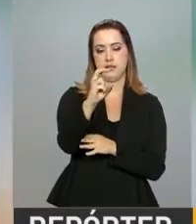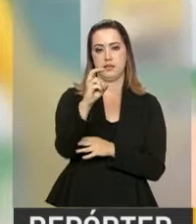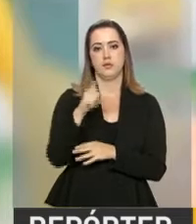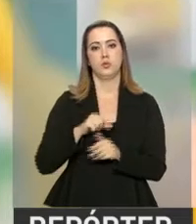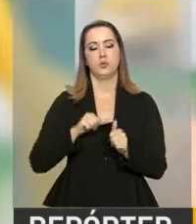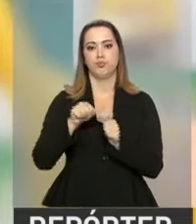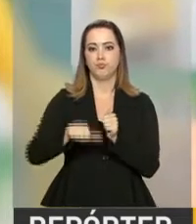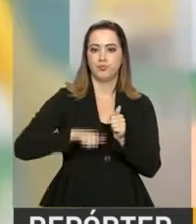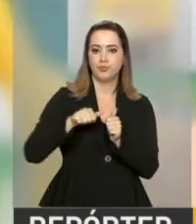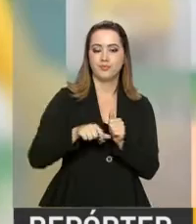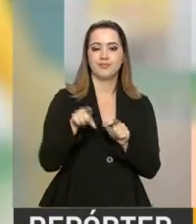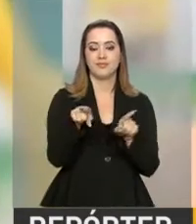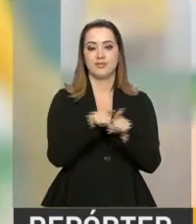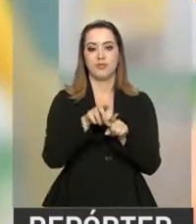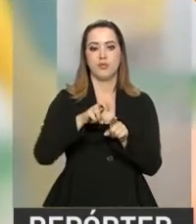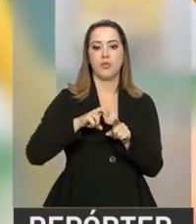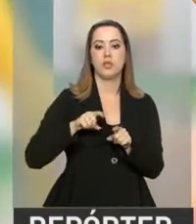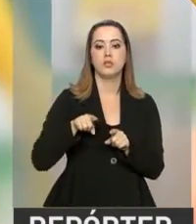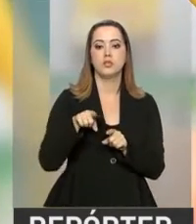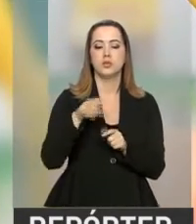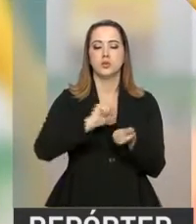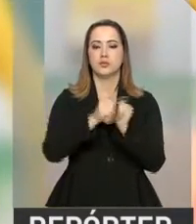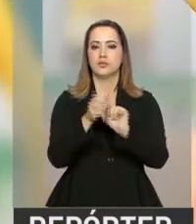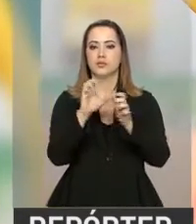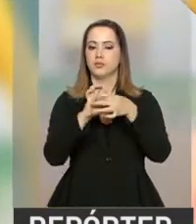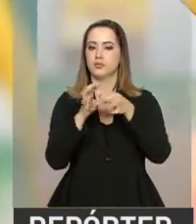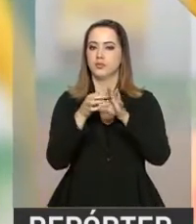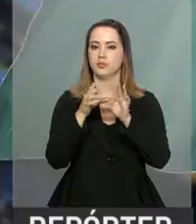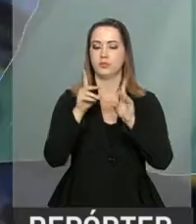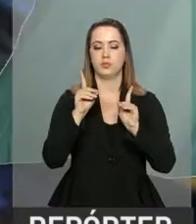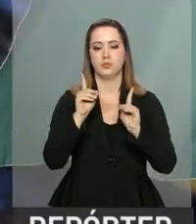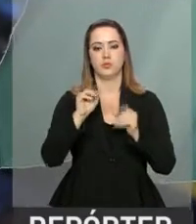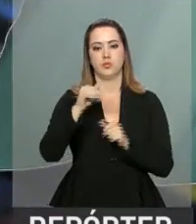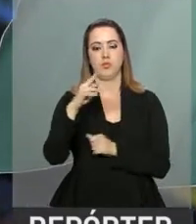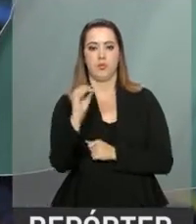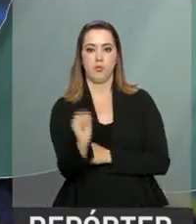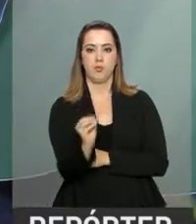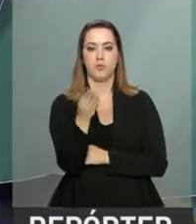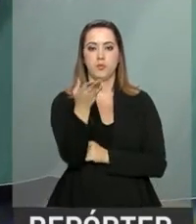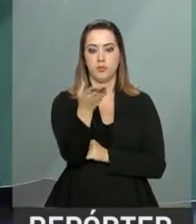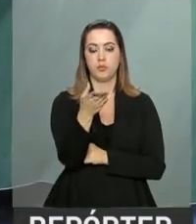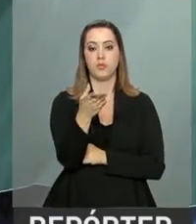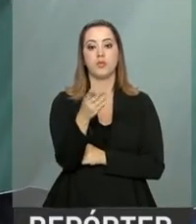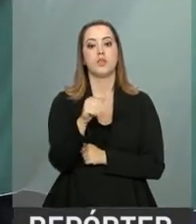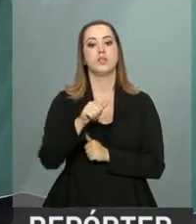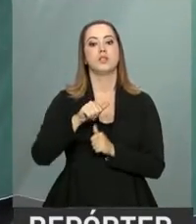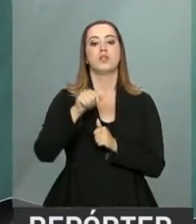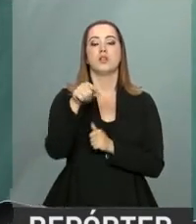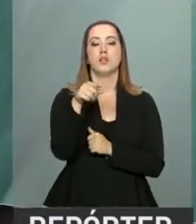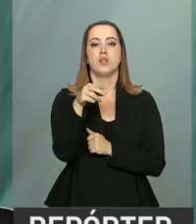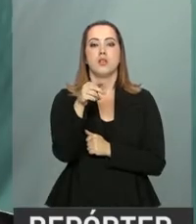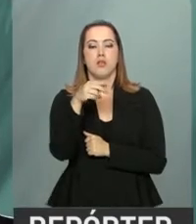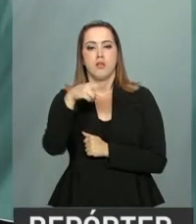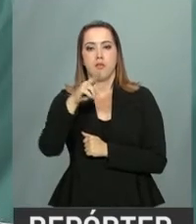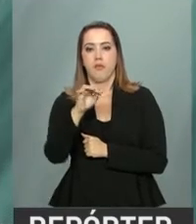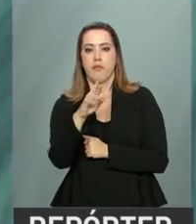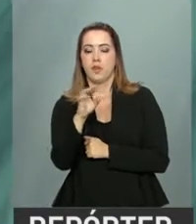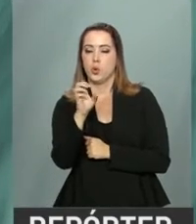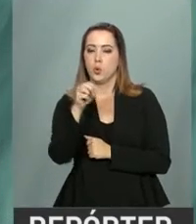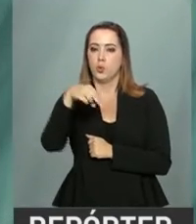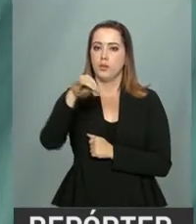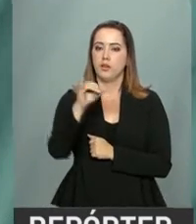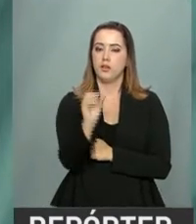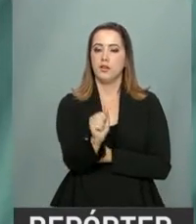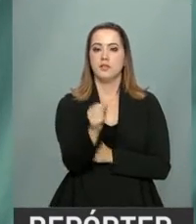estrada nos Jogos Paralímpicos Rio 2016. A velocista Verônica Hipólito conquistou o bronze na prova